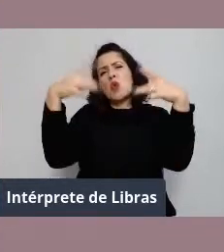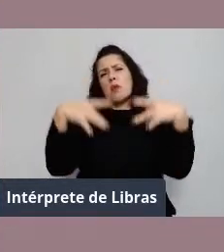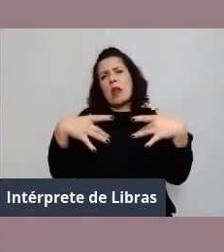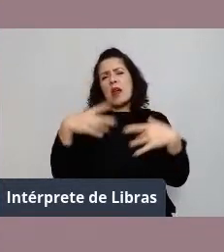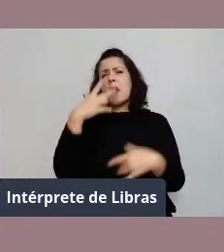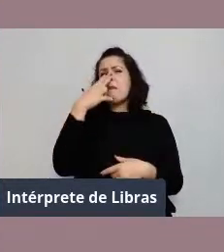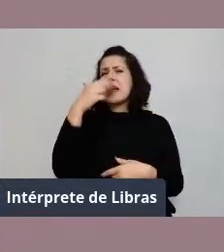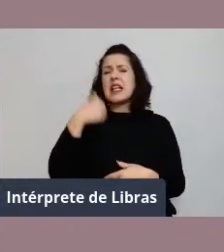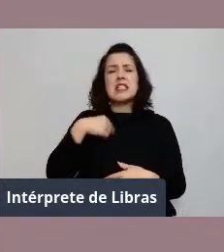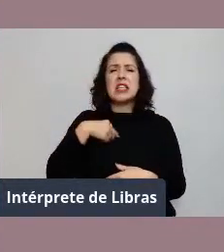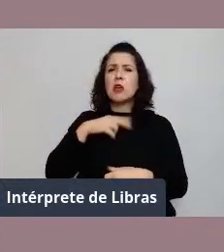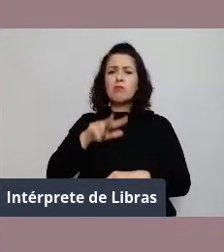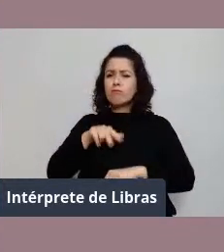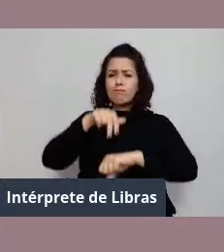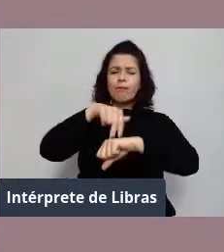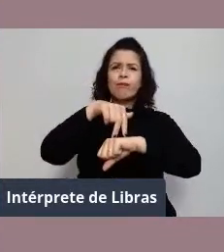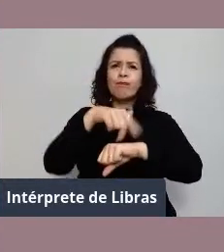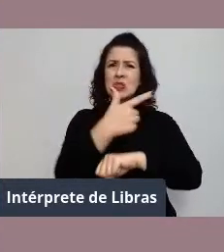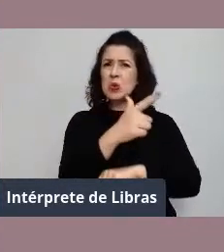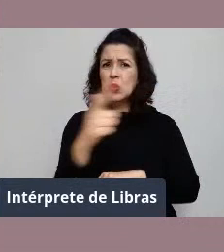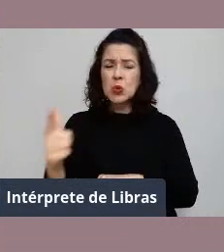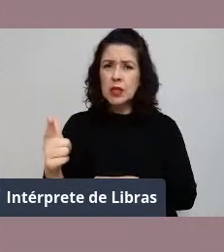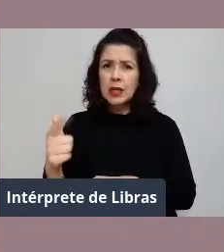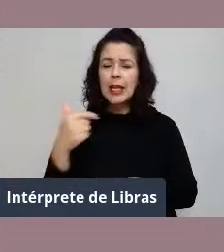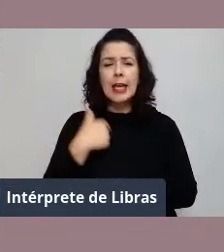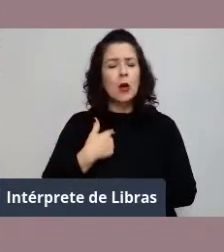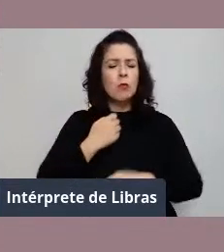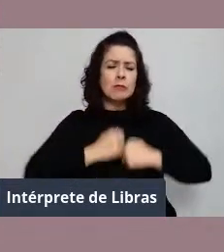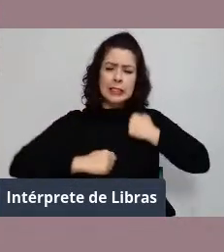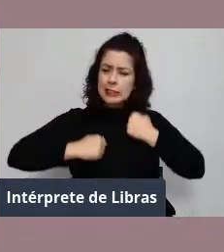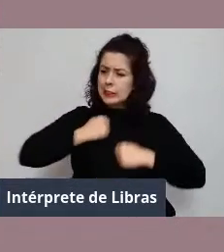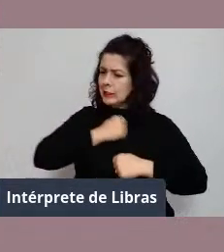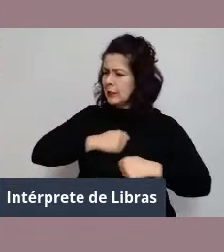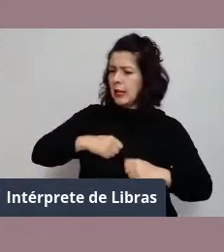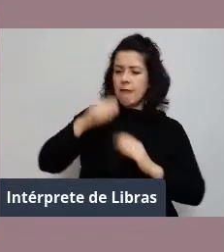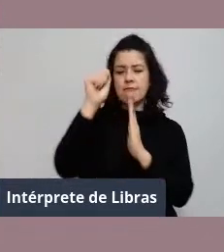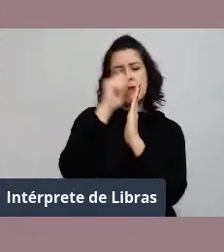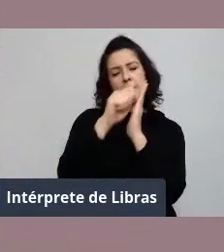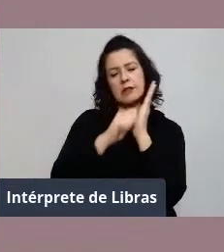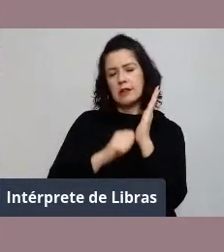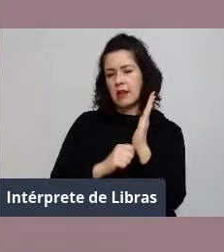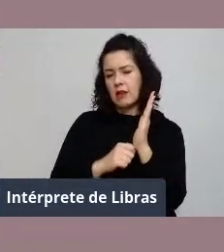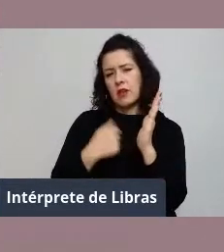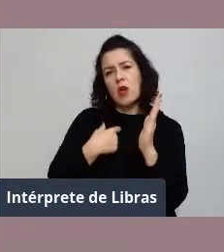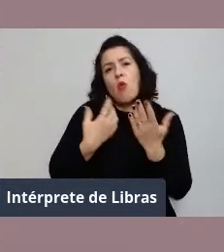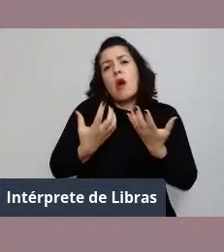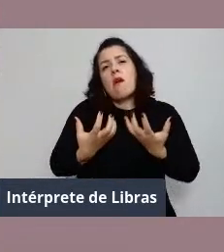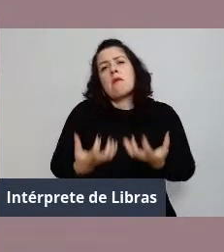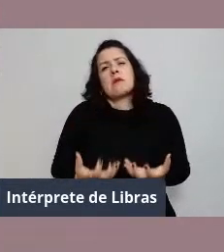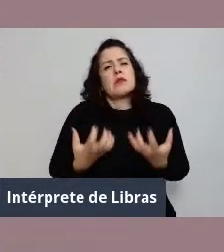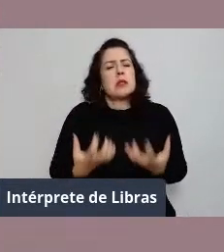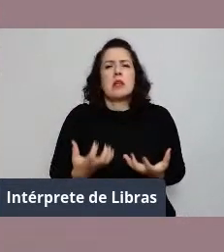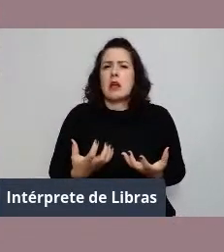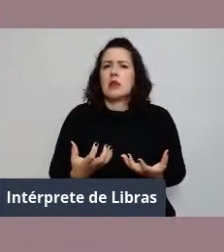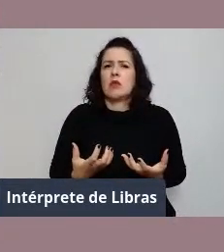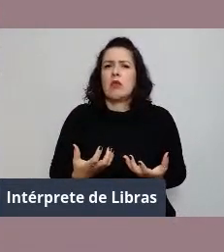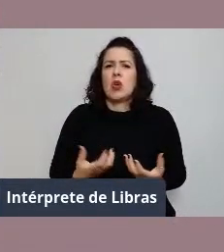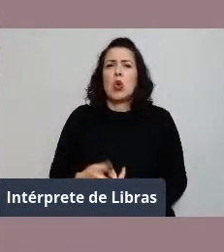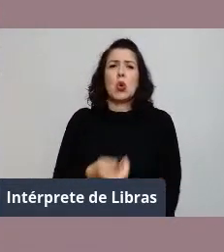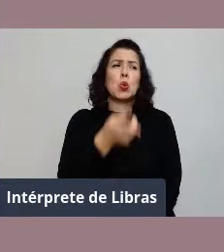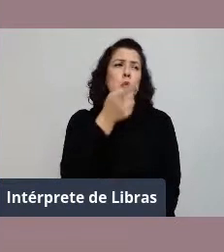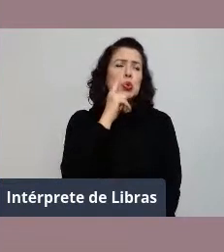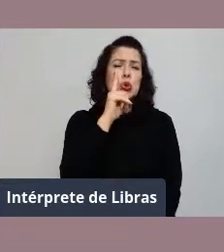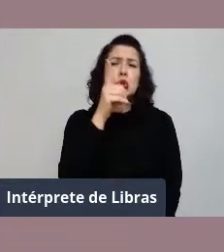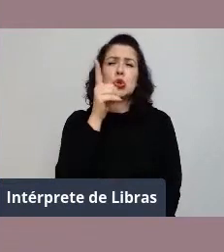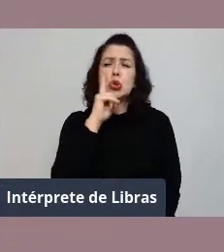Escrevo porque sou um desesperado e estou cansado, Não suporto mais a rotina de me